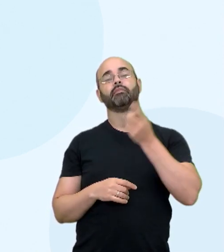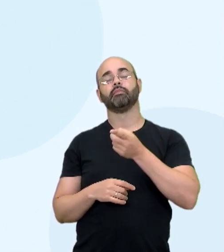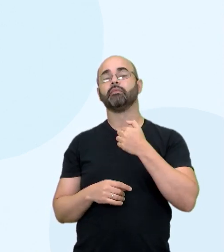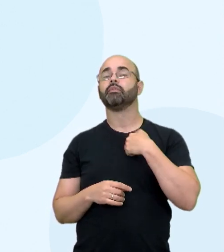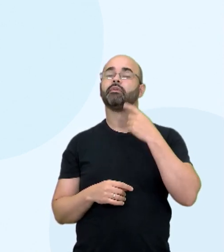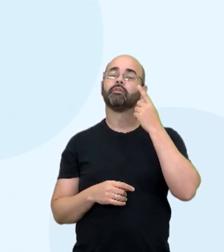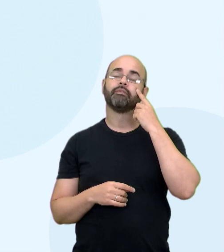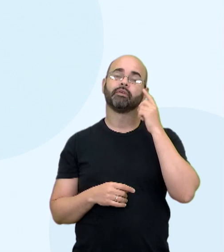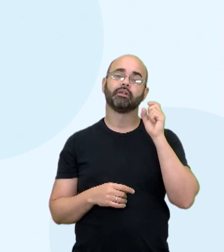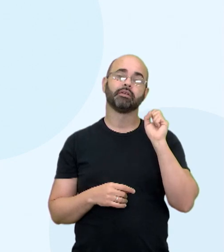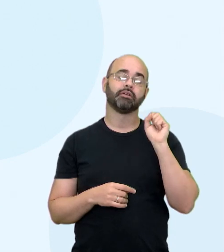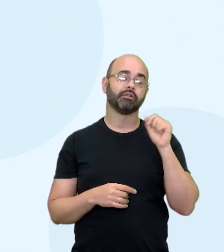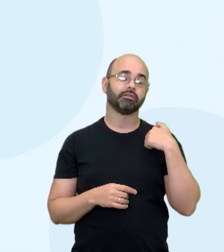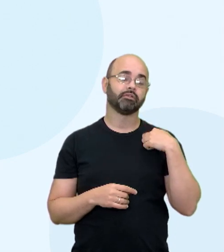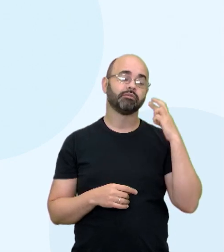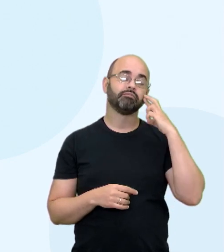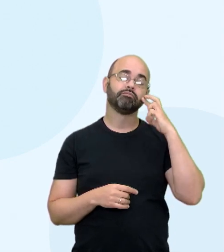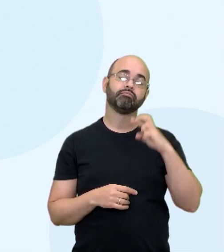contas, verificar